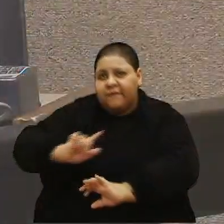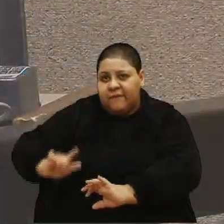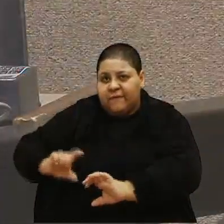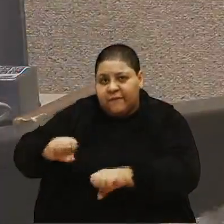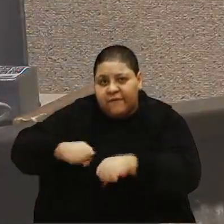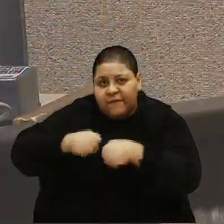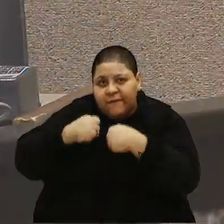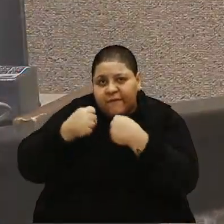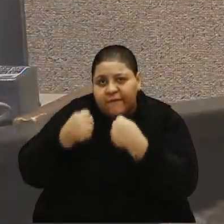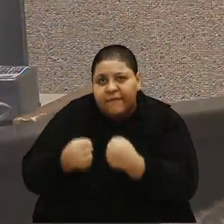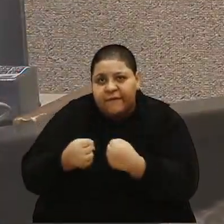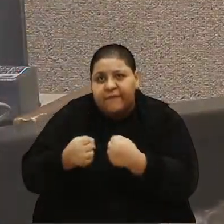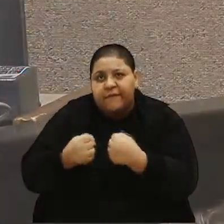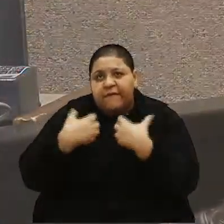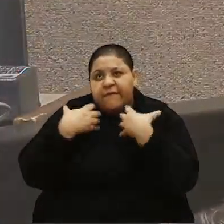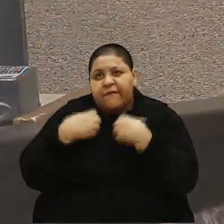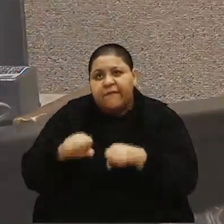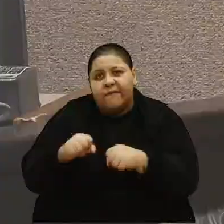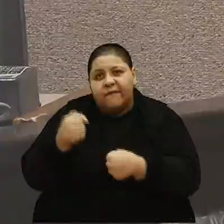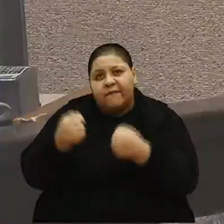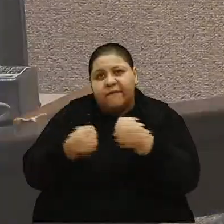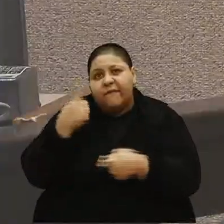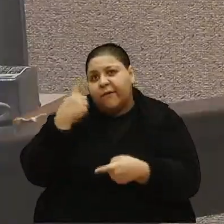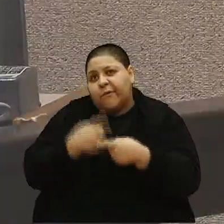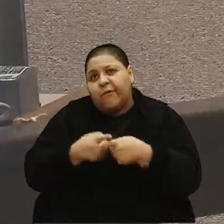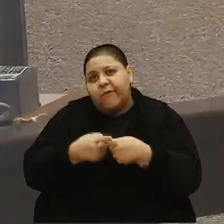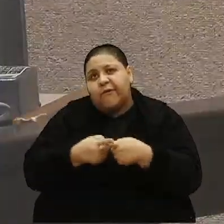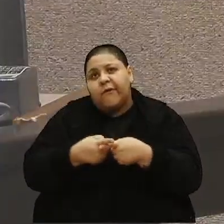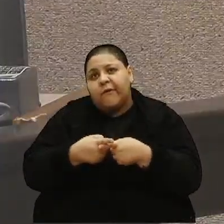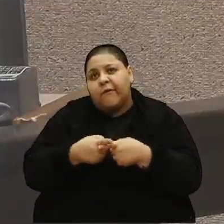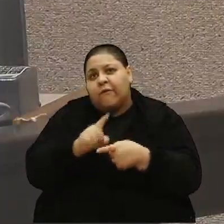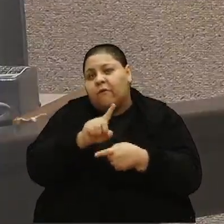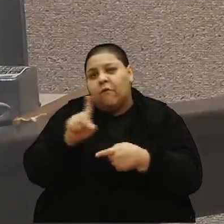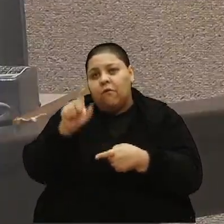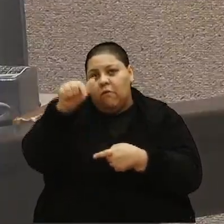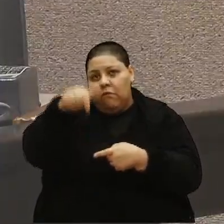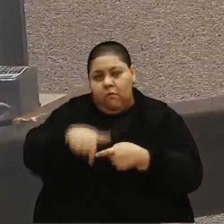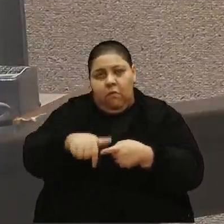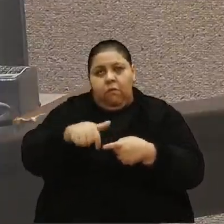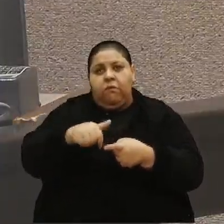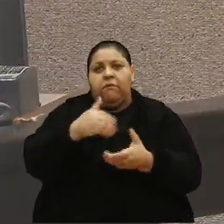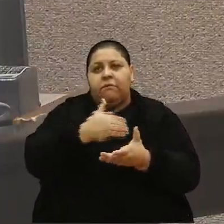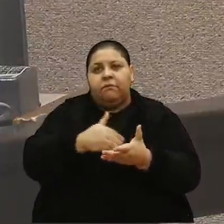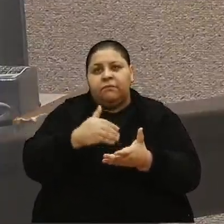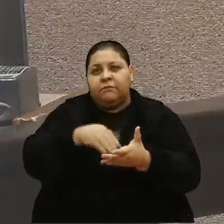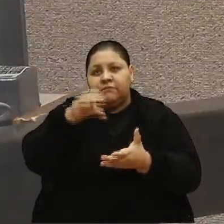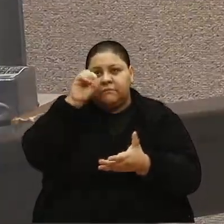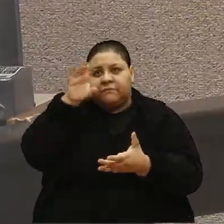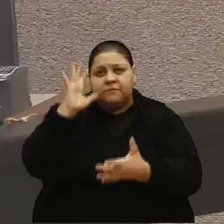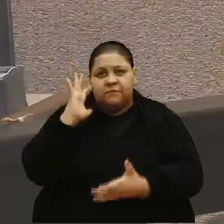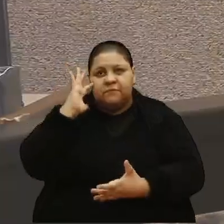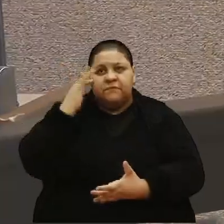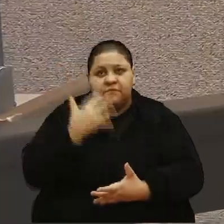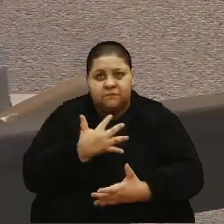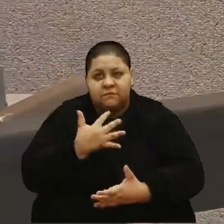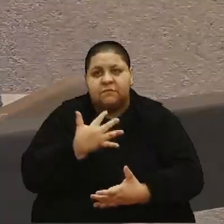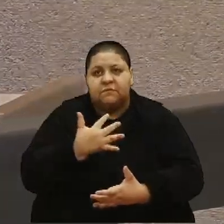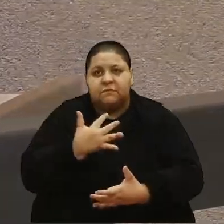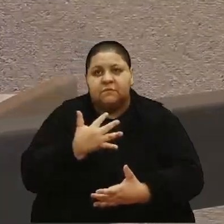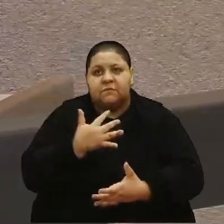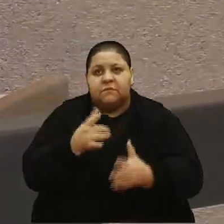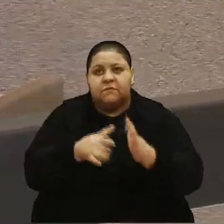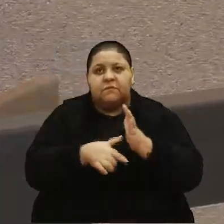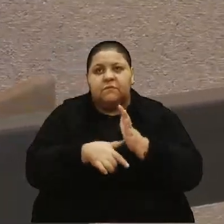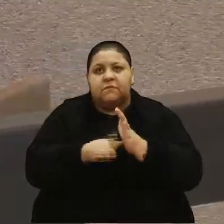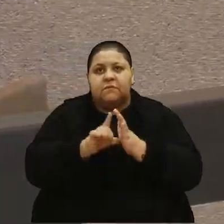defender a Secretaria de Trânsito, porque, afinal, ele não estaria aqui se o secretário Fiuza resolvesse sair da